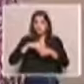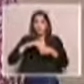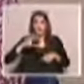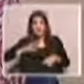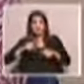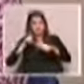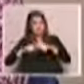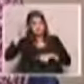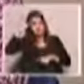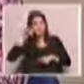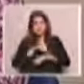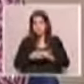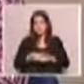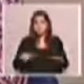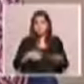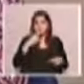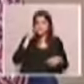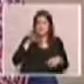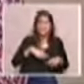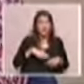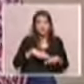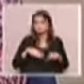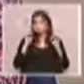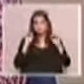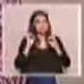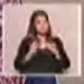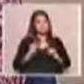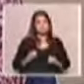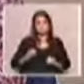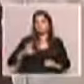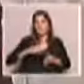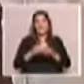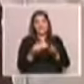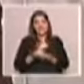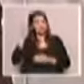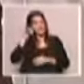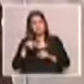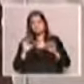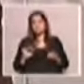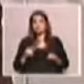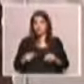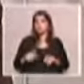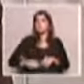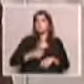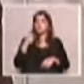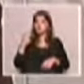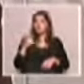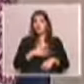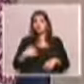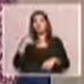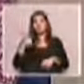leite. Ponto. Mais não, nada. Mais não nada. Leva sal, não leva... Não. Não, mais nada. Portanto, é mais saudável do que comprar aqueles altamente